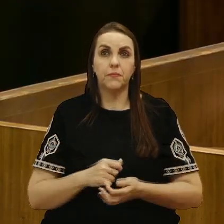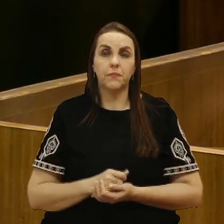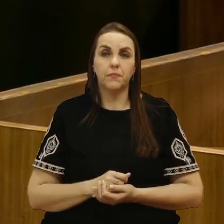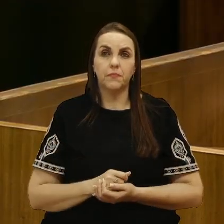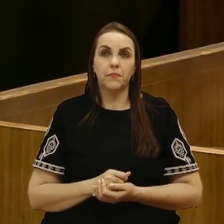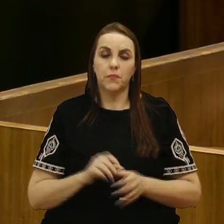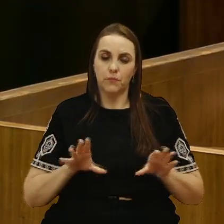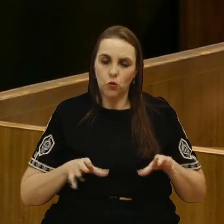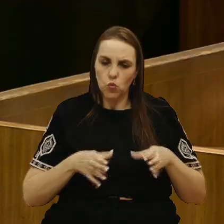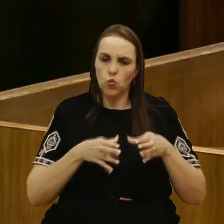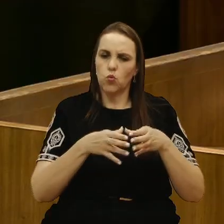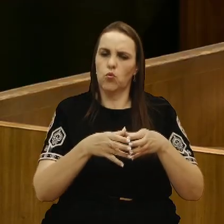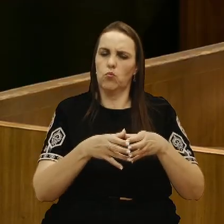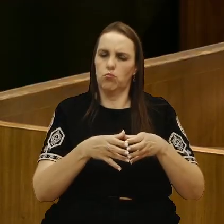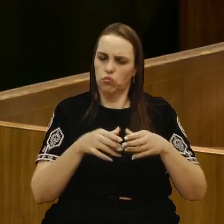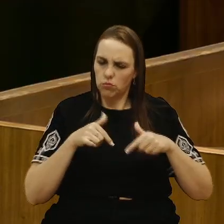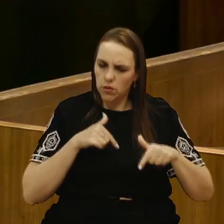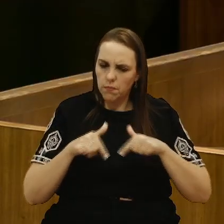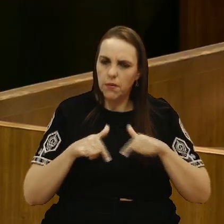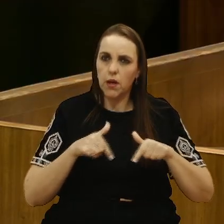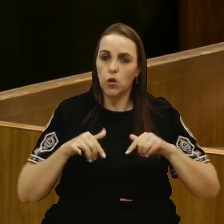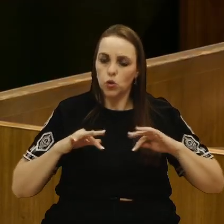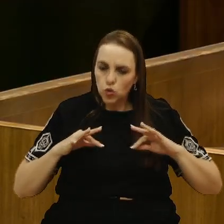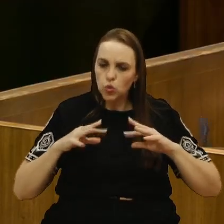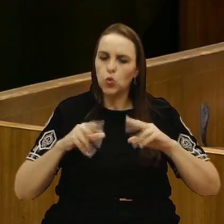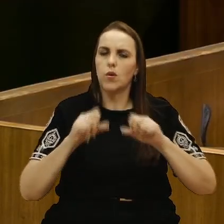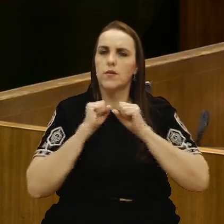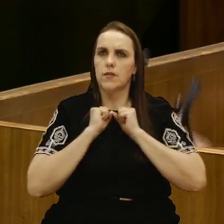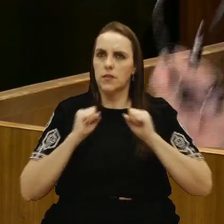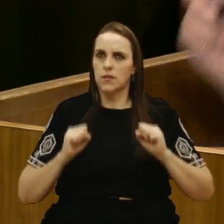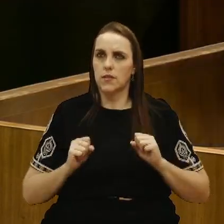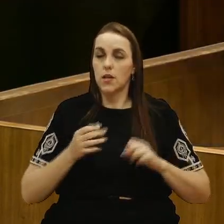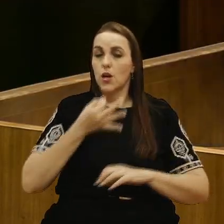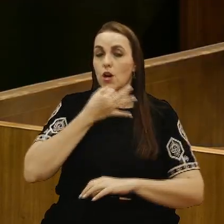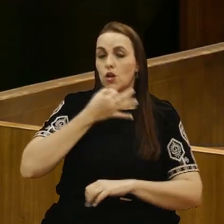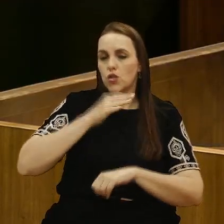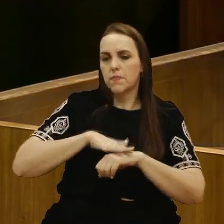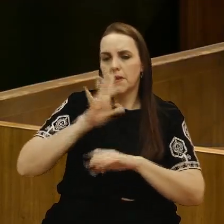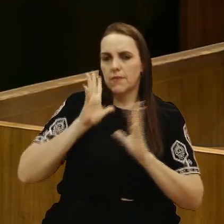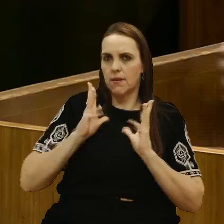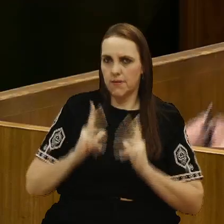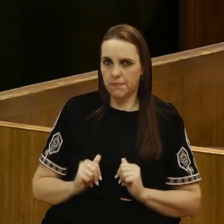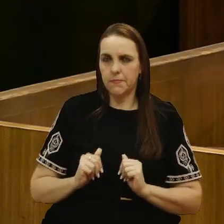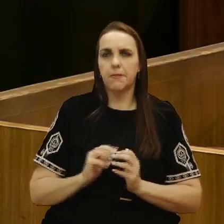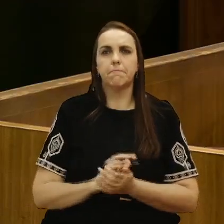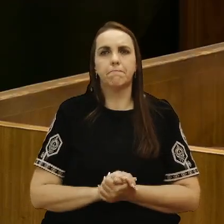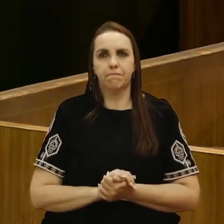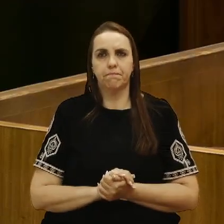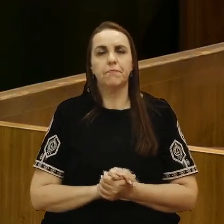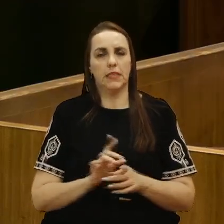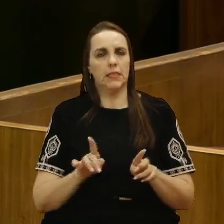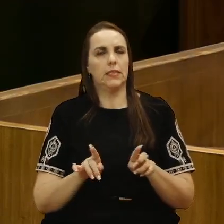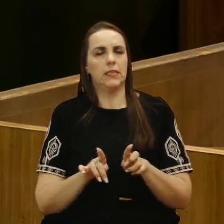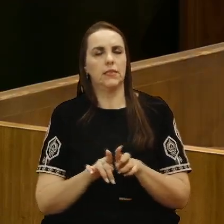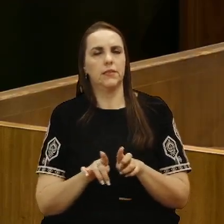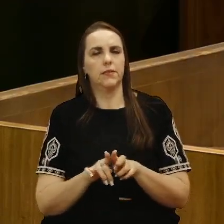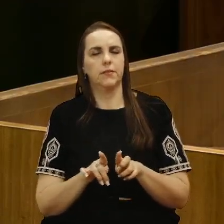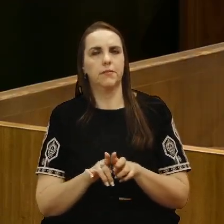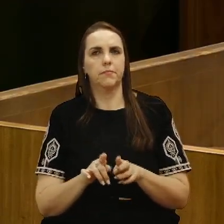uma força-tarefa de todas as secretarias do Caxias Mais Limpa, que inclusive